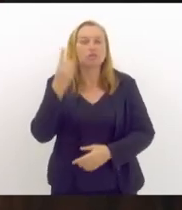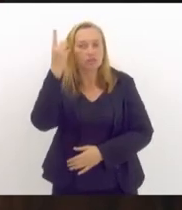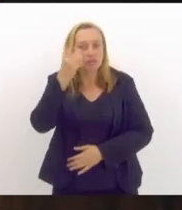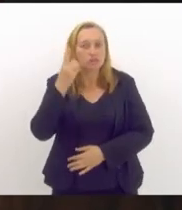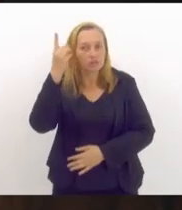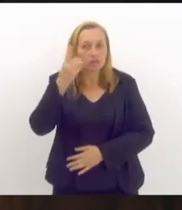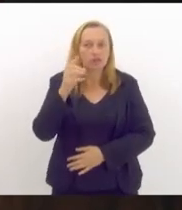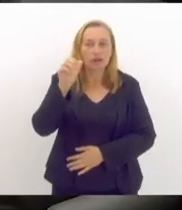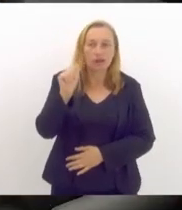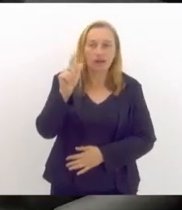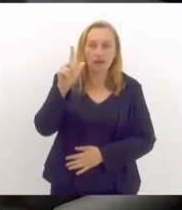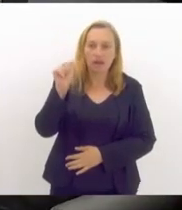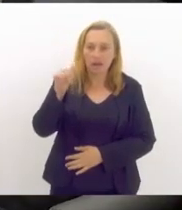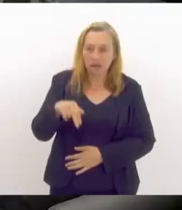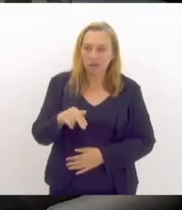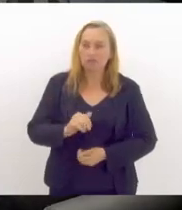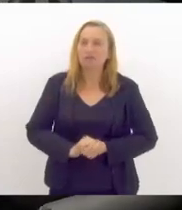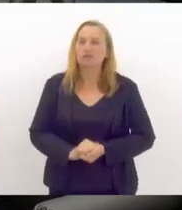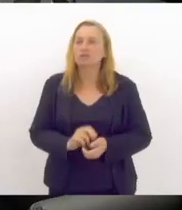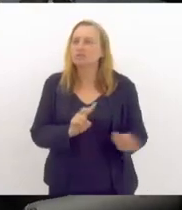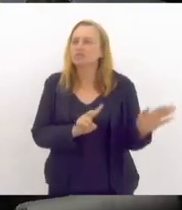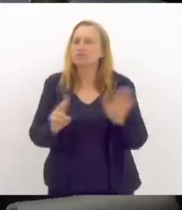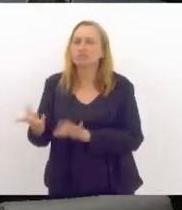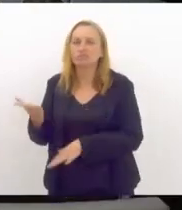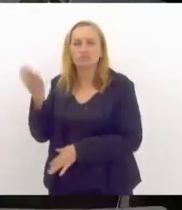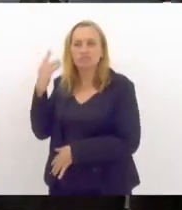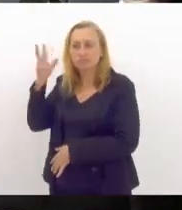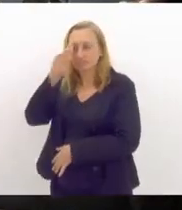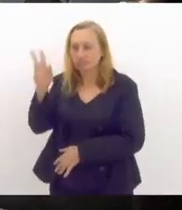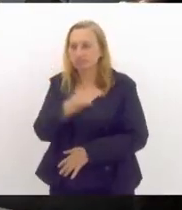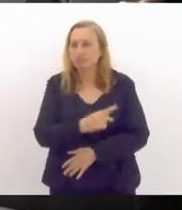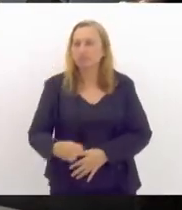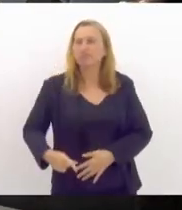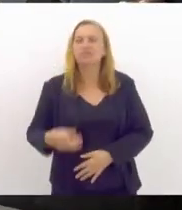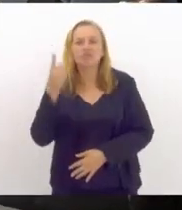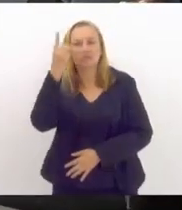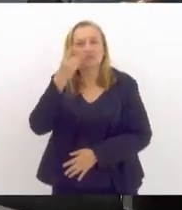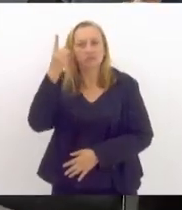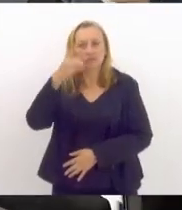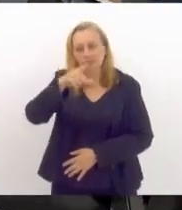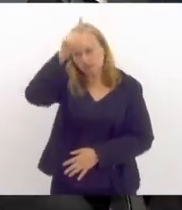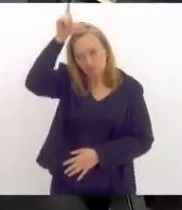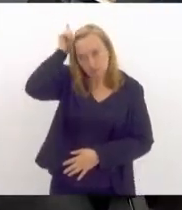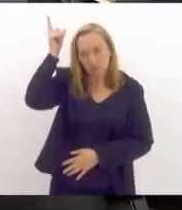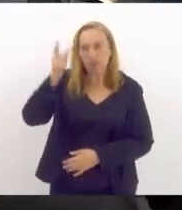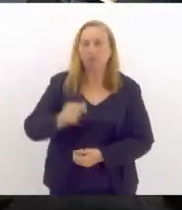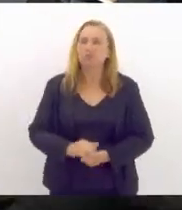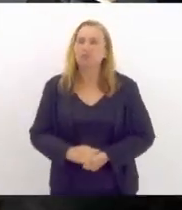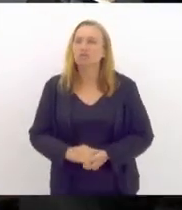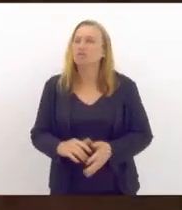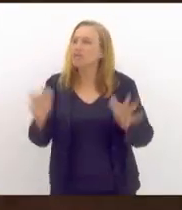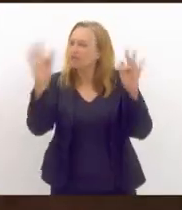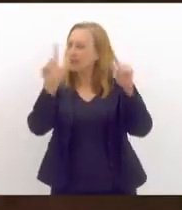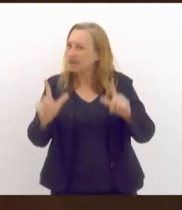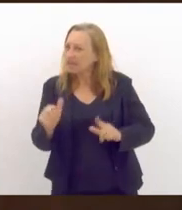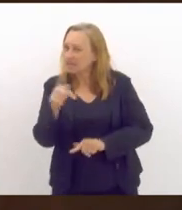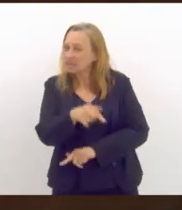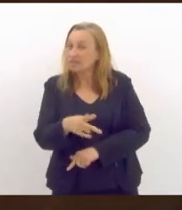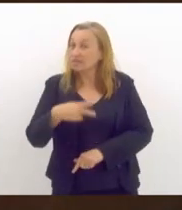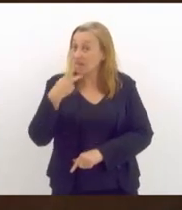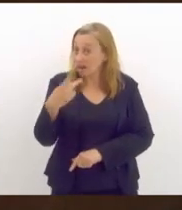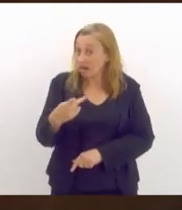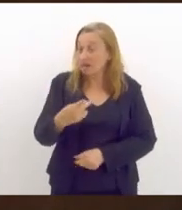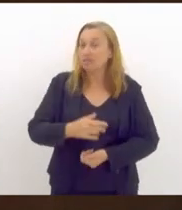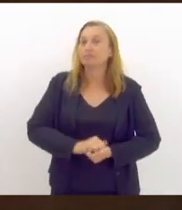Alan na semana passada a senhora Presidente o deputado Luis Paulo foi muito feliz aqui ao dizer